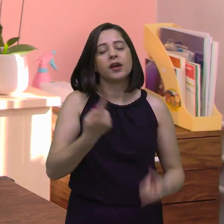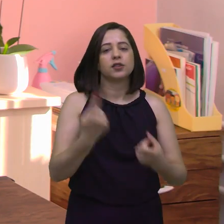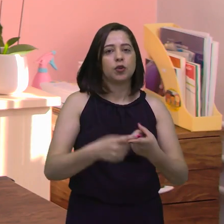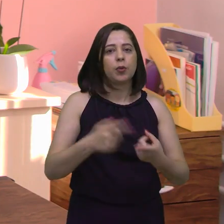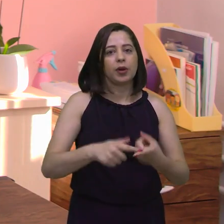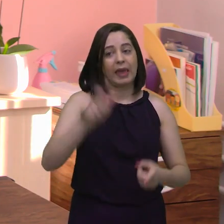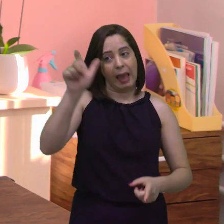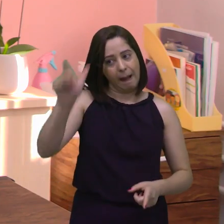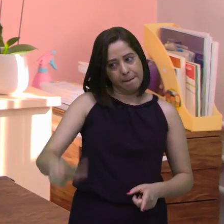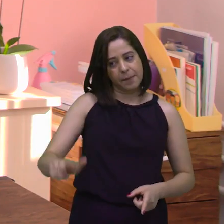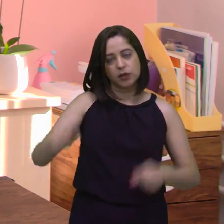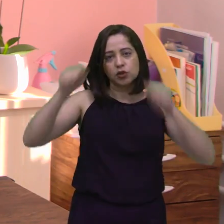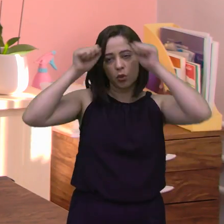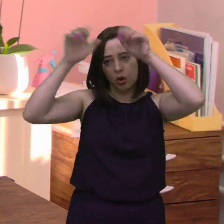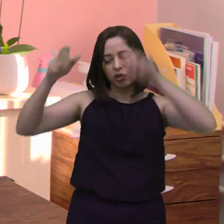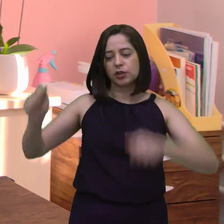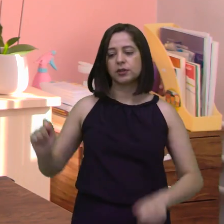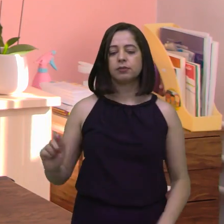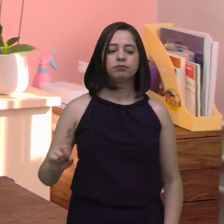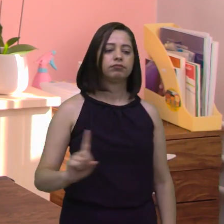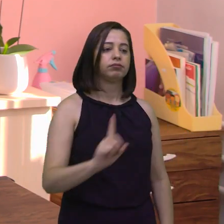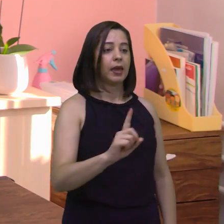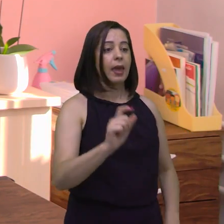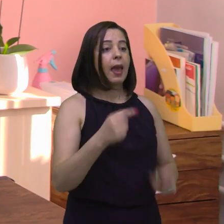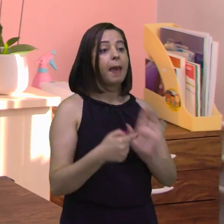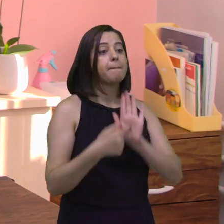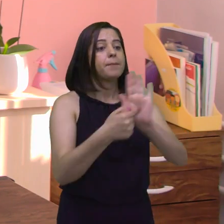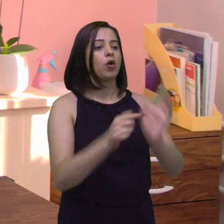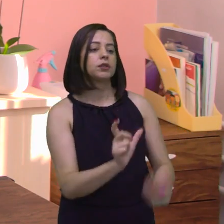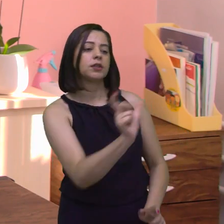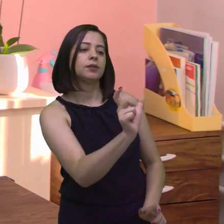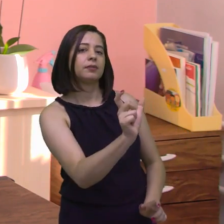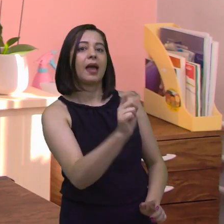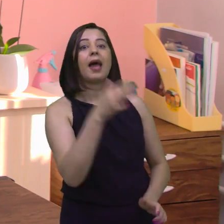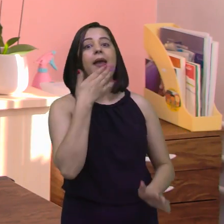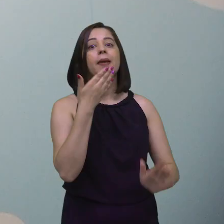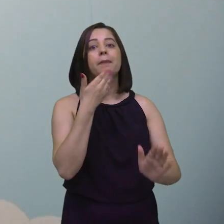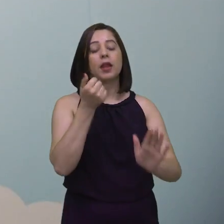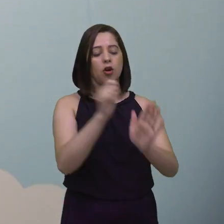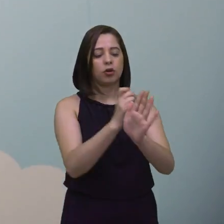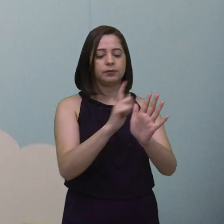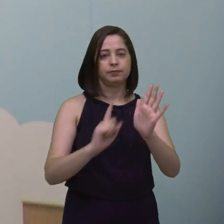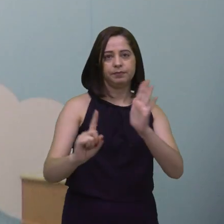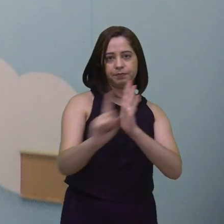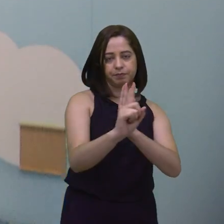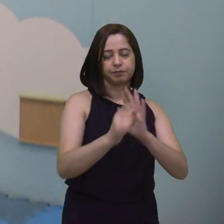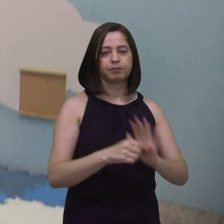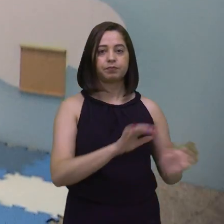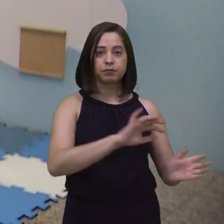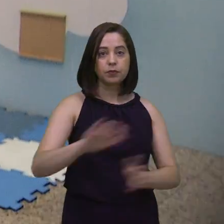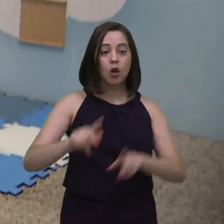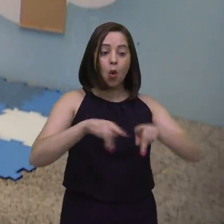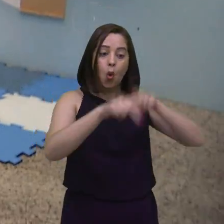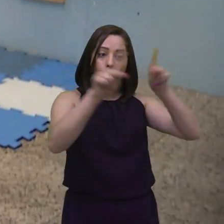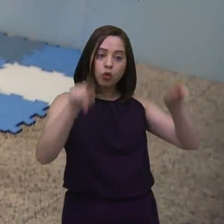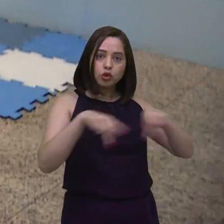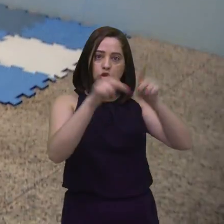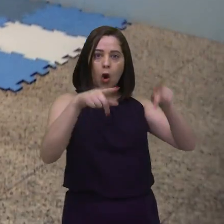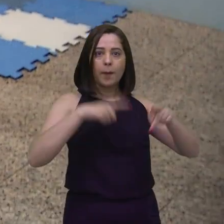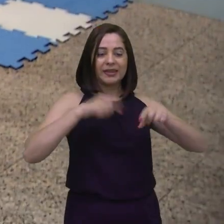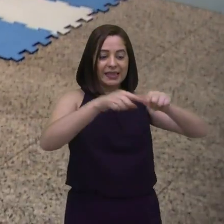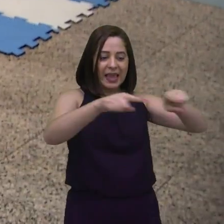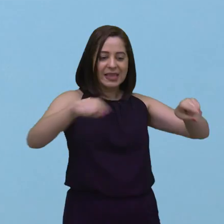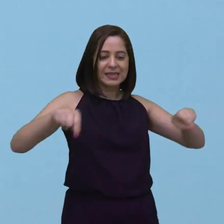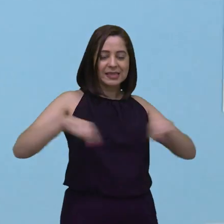serviços, à medida que ele aparece com a carteirinha, ele é priorizado também. Os shoppings introduziram as salas azuis